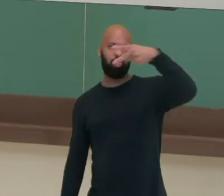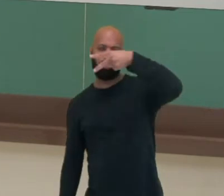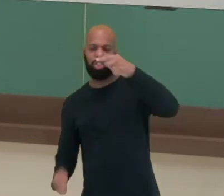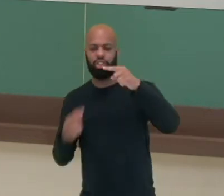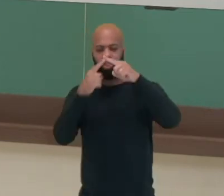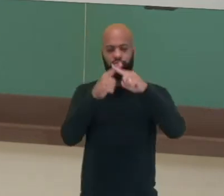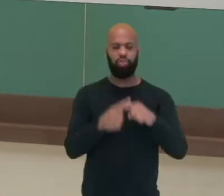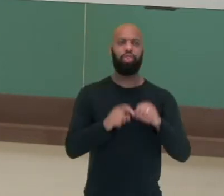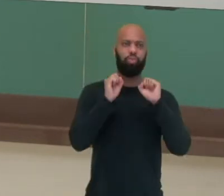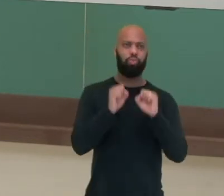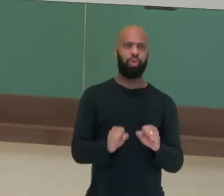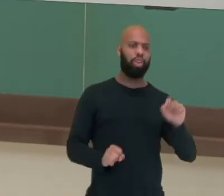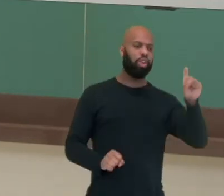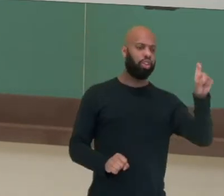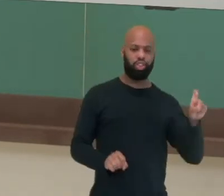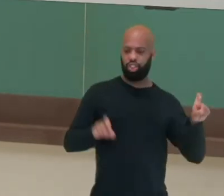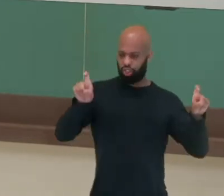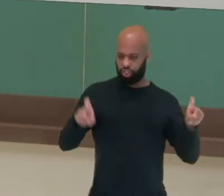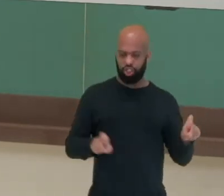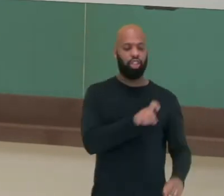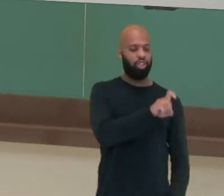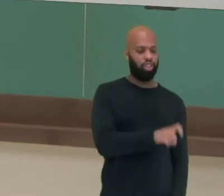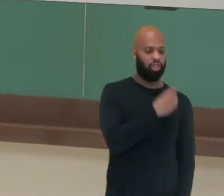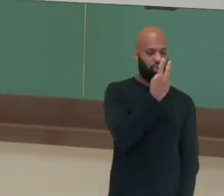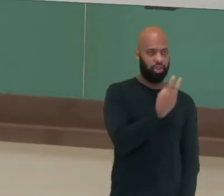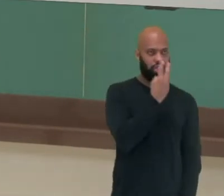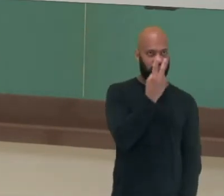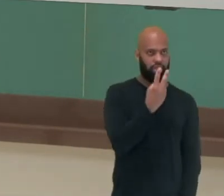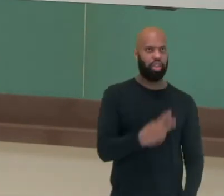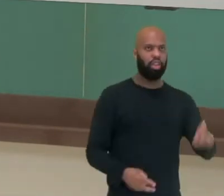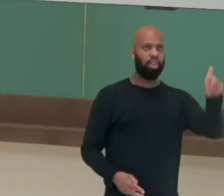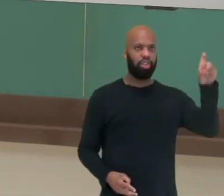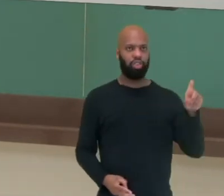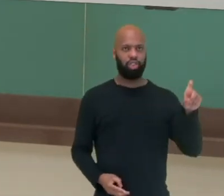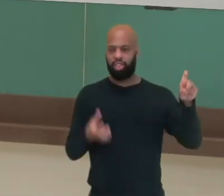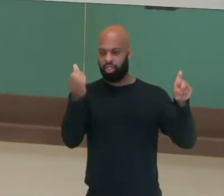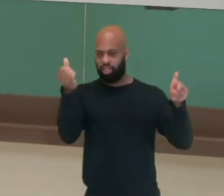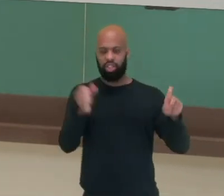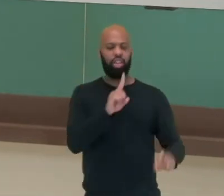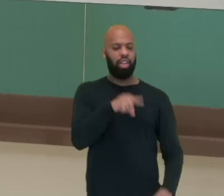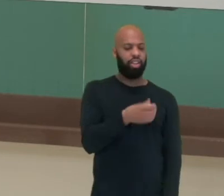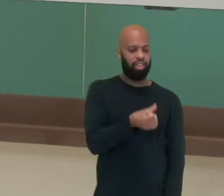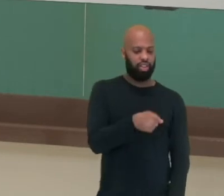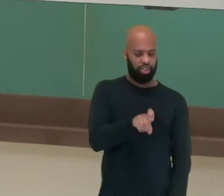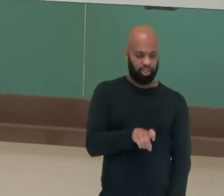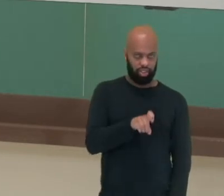pessoal? X vezes x, x ao quadrado, x vezes 6, 6x,